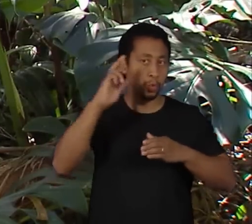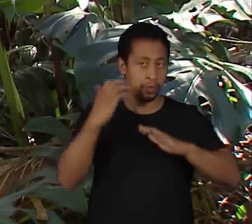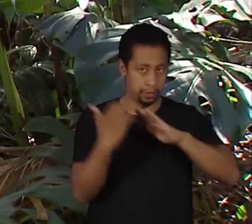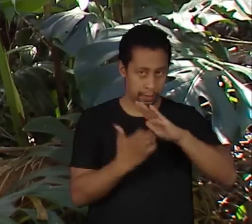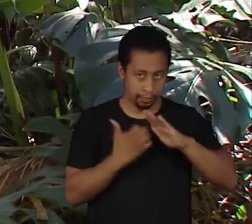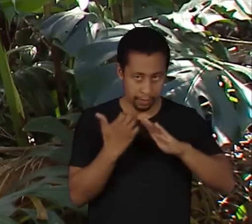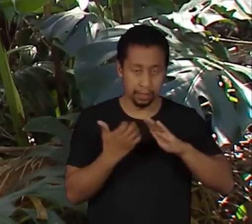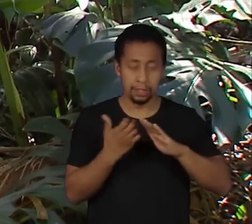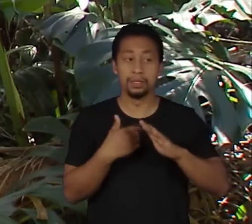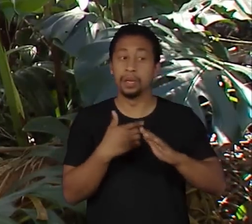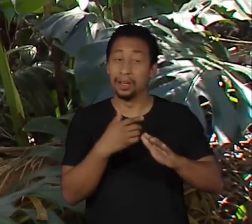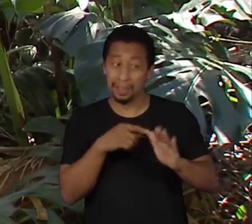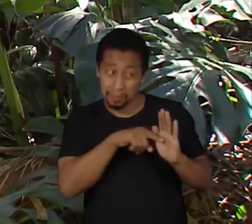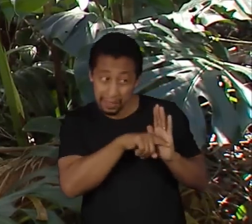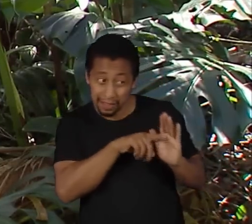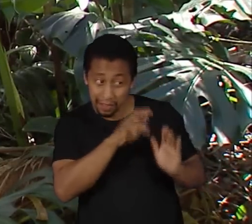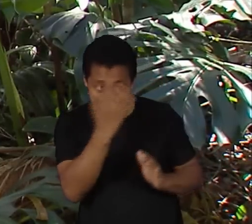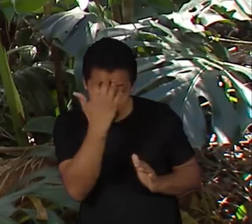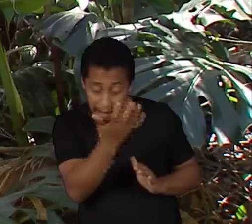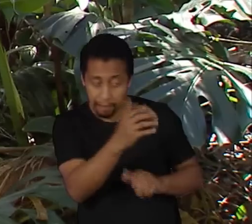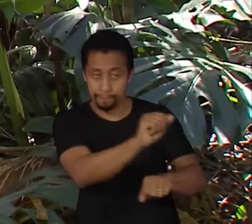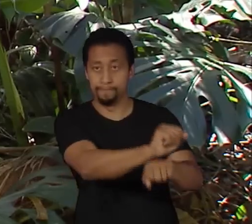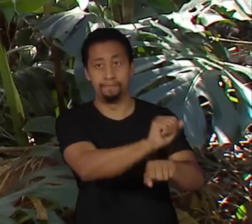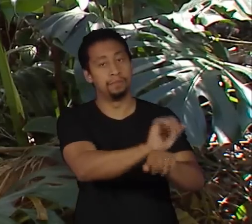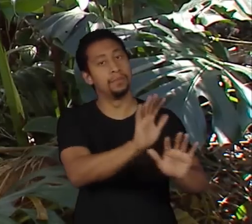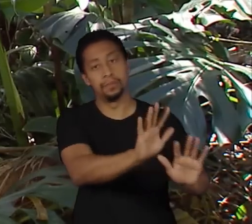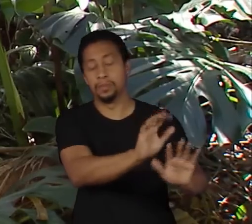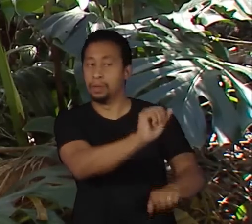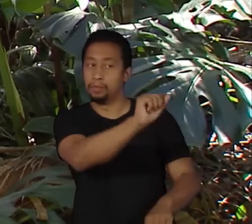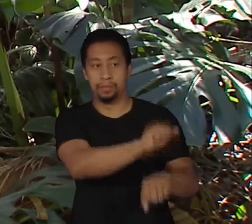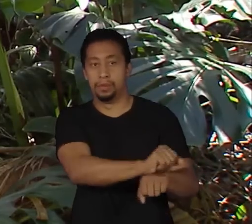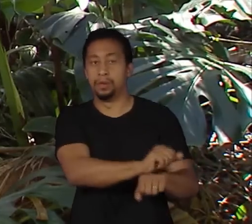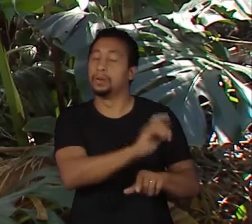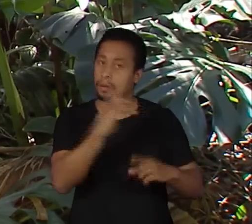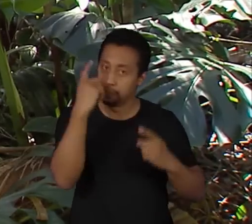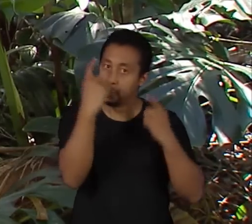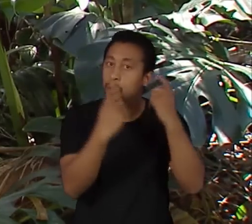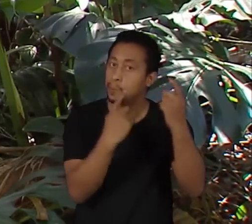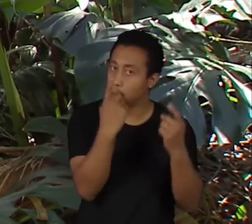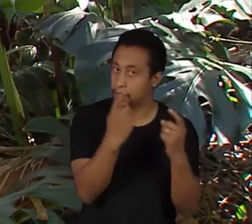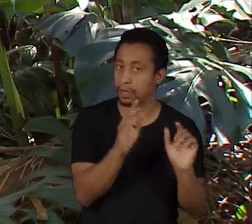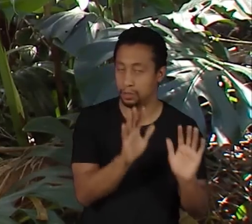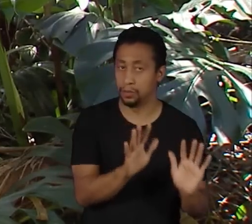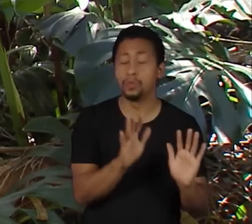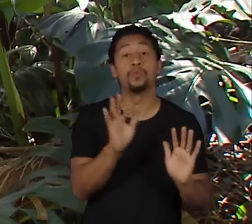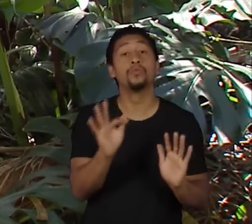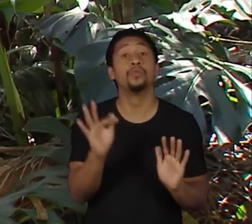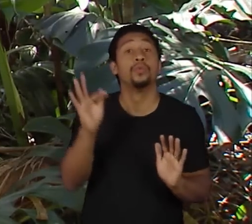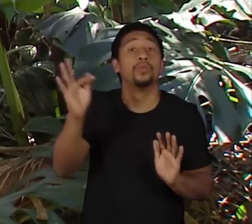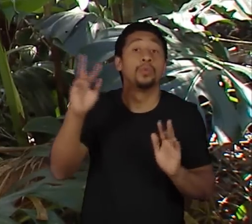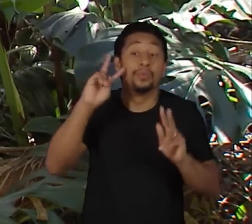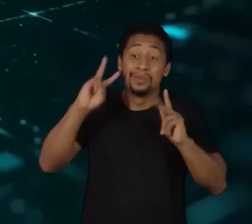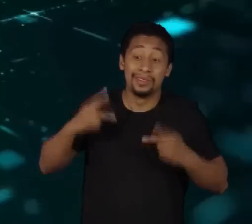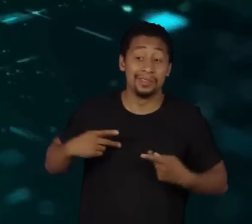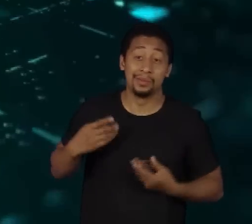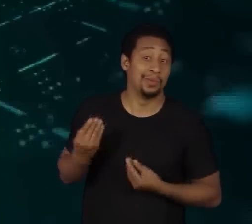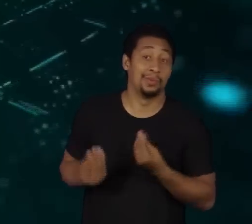uma pausa nas pesquisas. Eles disseram estar preocupados com o futuro da humanidade.